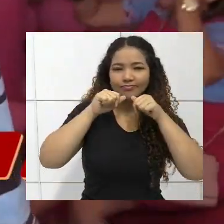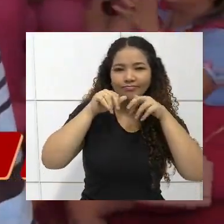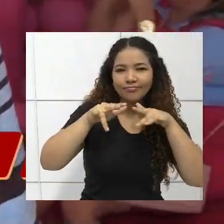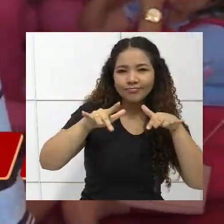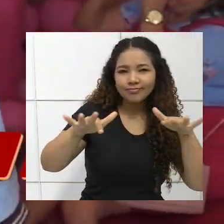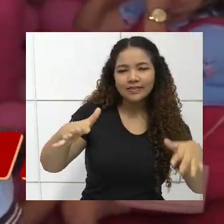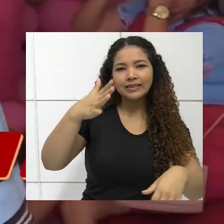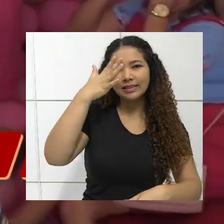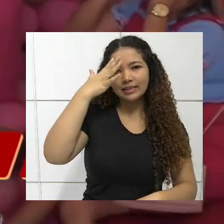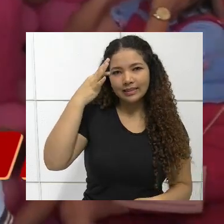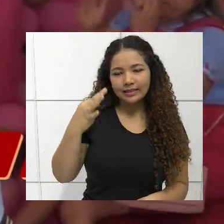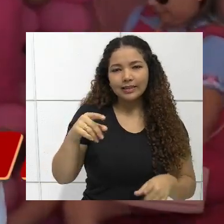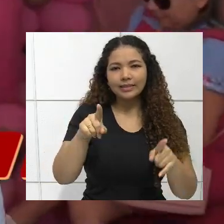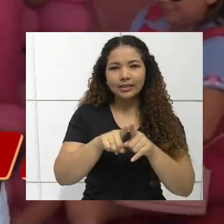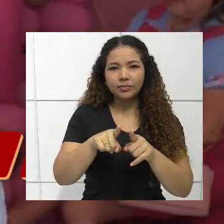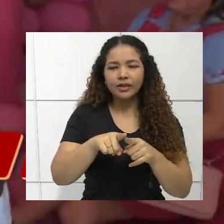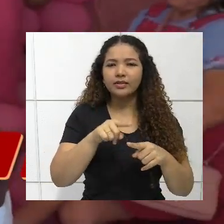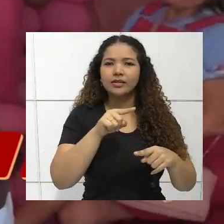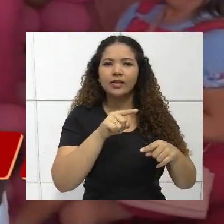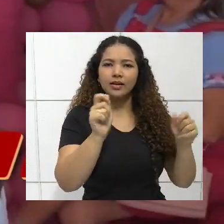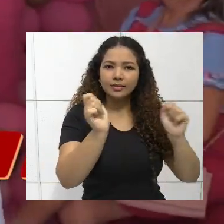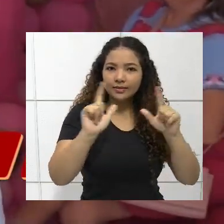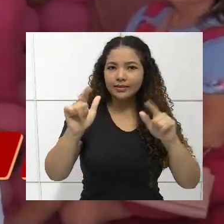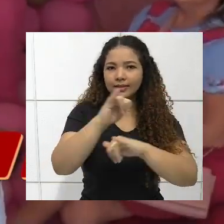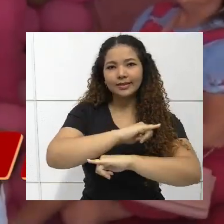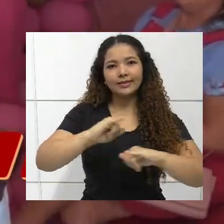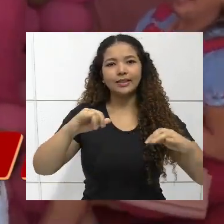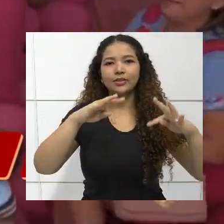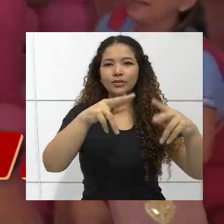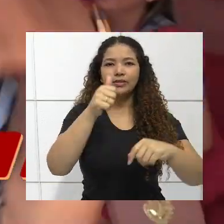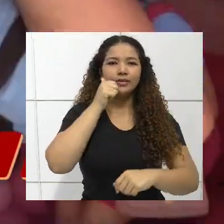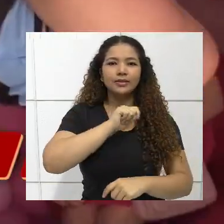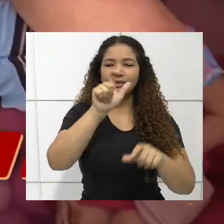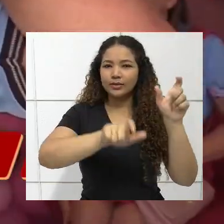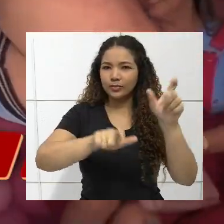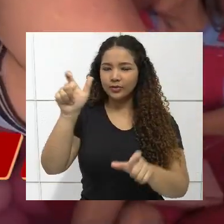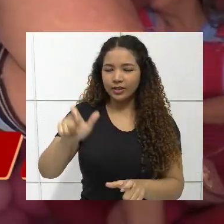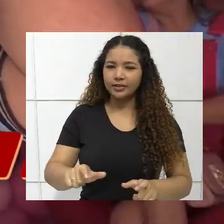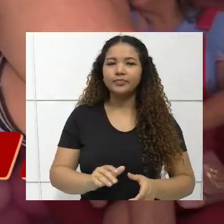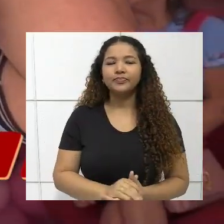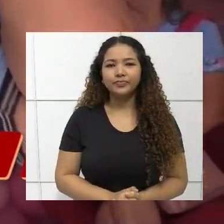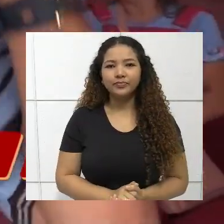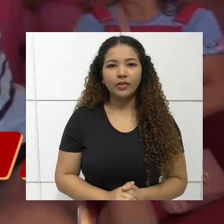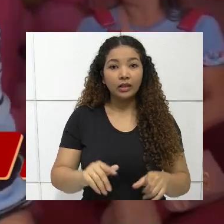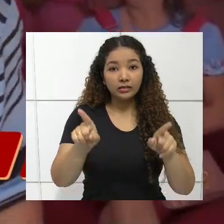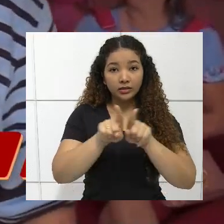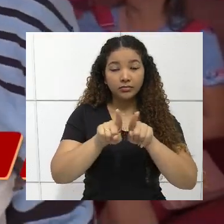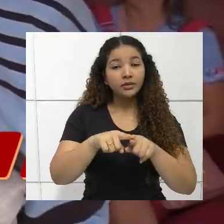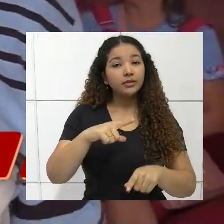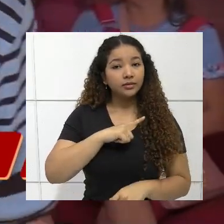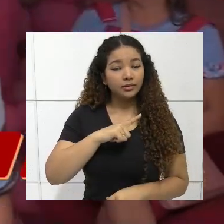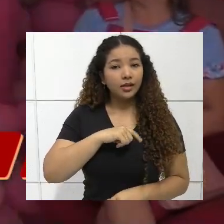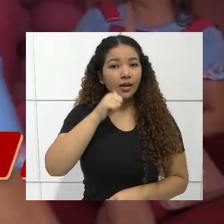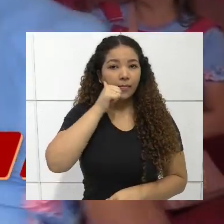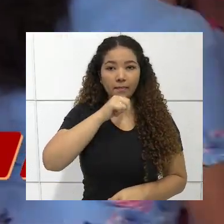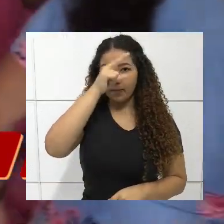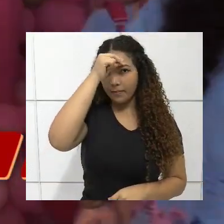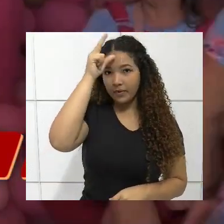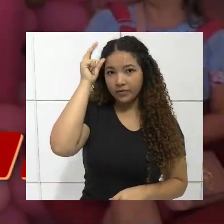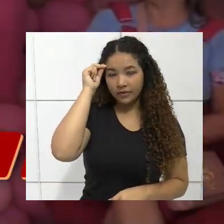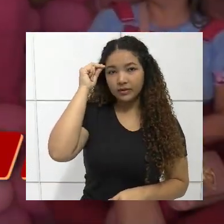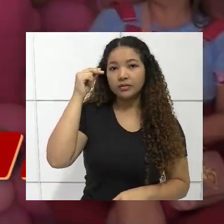certeza abrirá o olho, o coração e a mente de muitas pessoas. Hoje teve também a participação da prefeita do município? É,